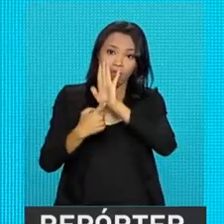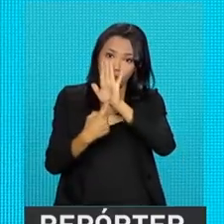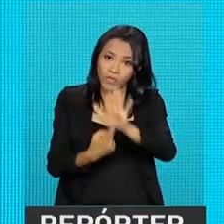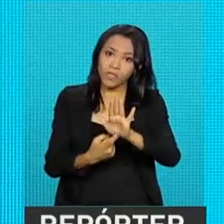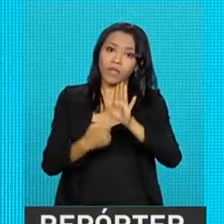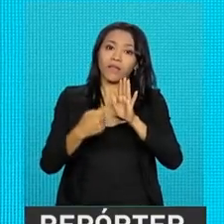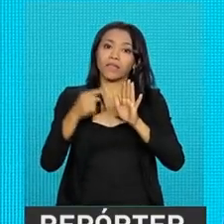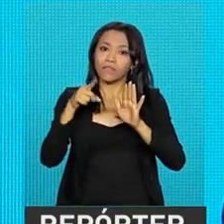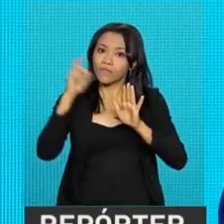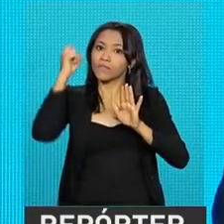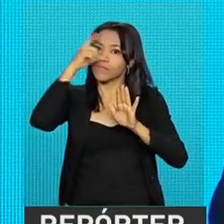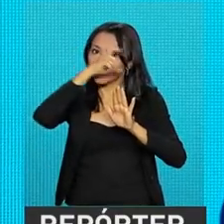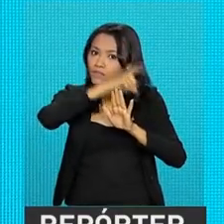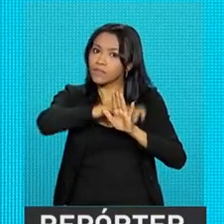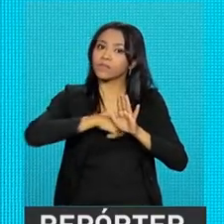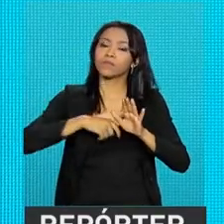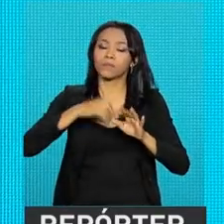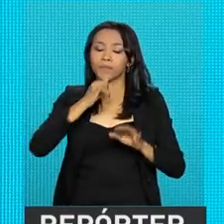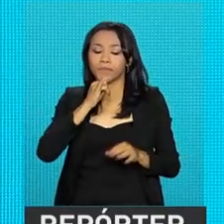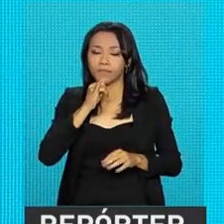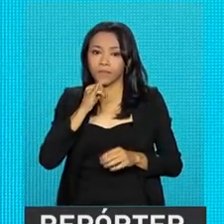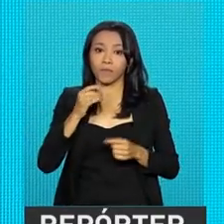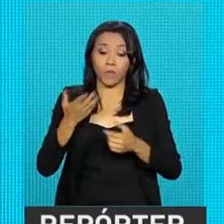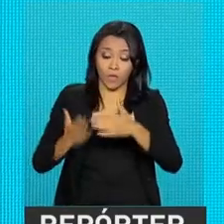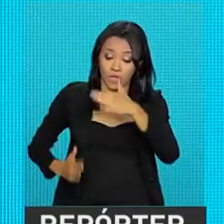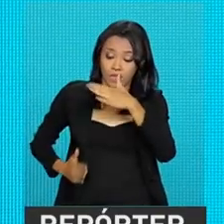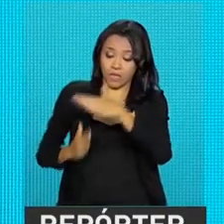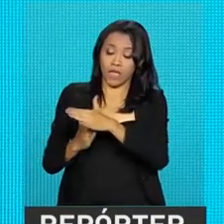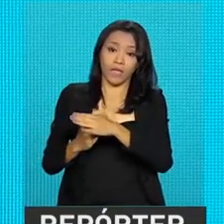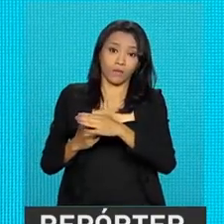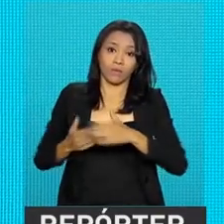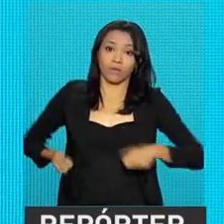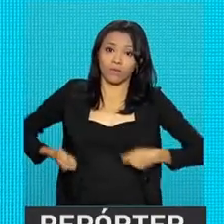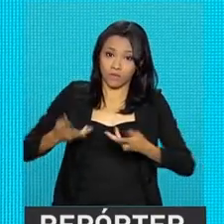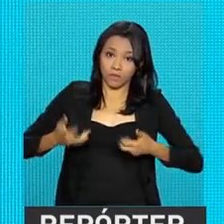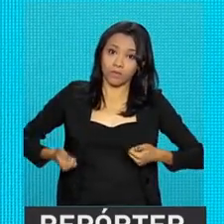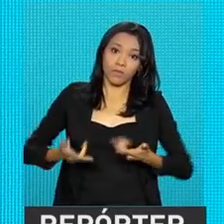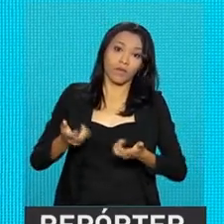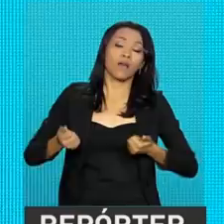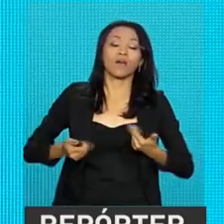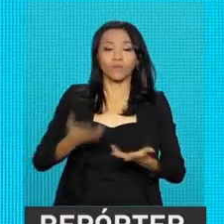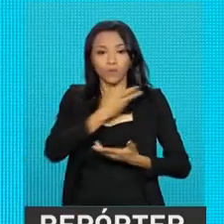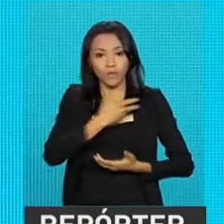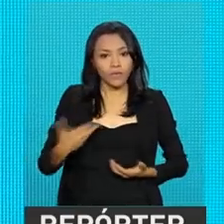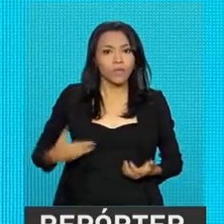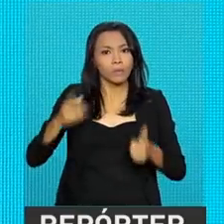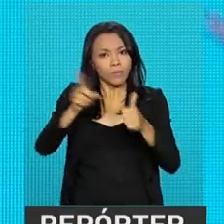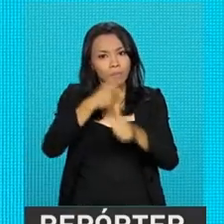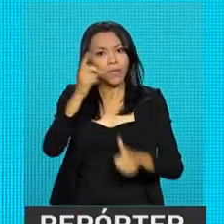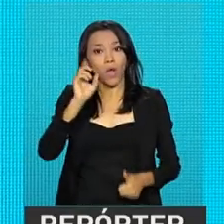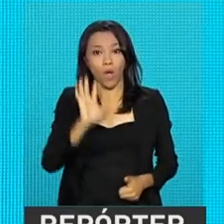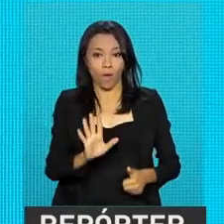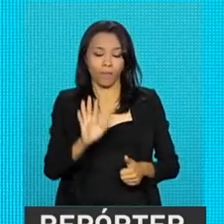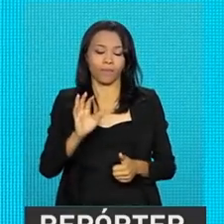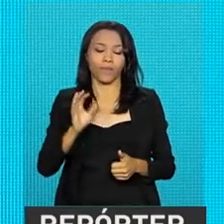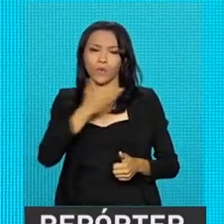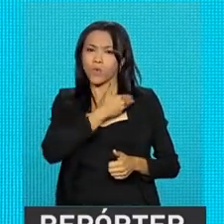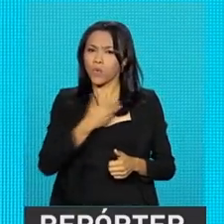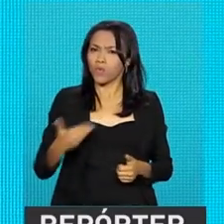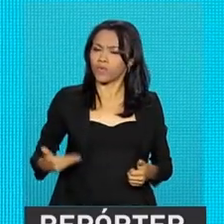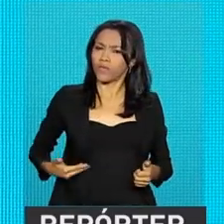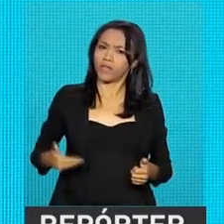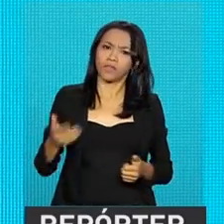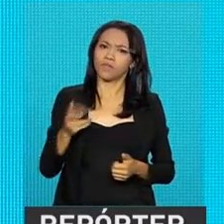naturais dificuldades quando se fala no teto dos gastos a primeira mensagem que se dá é o seguinte olha aqui o governo não vai